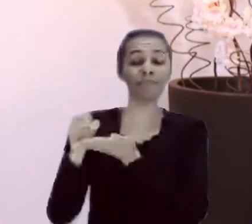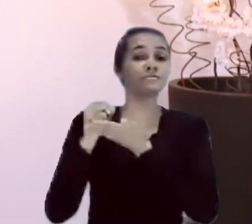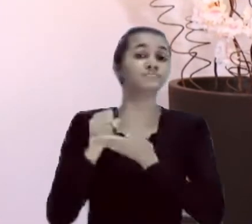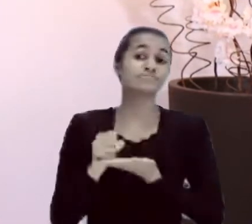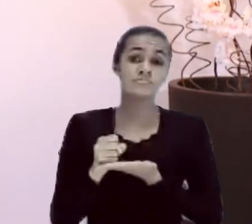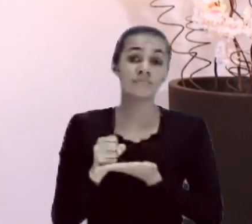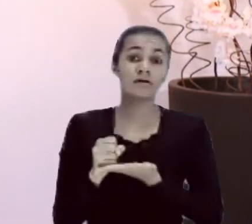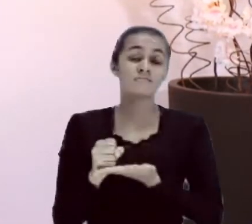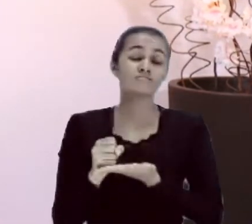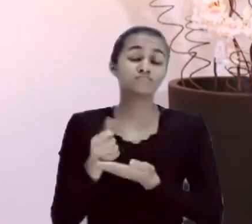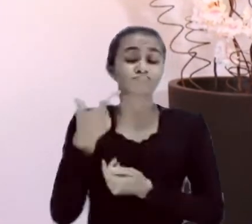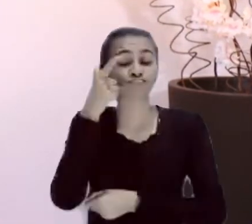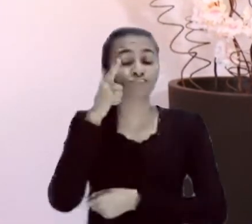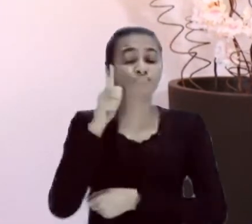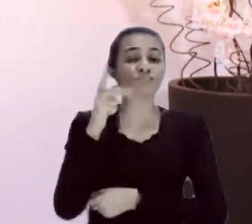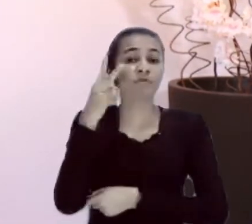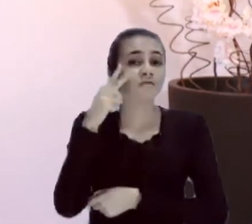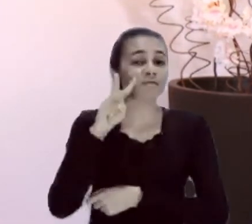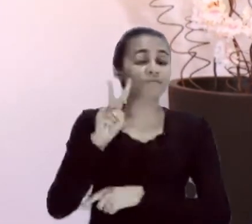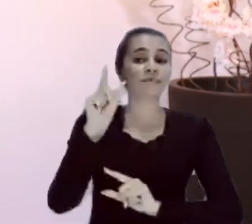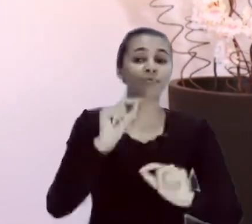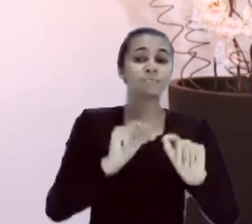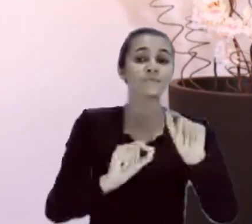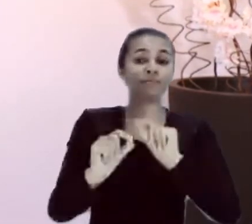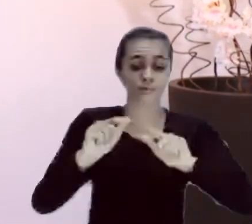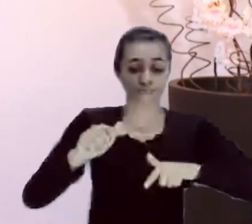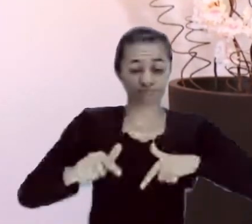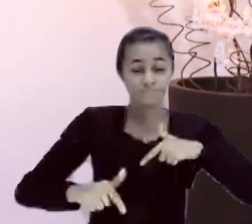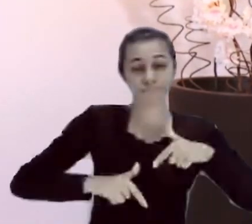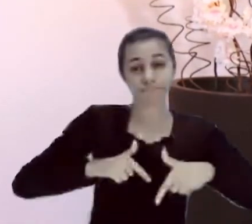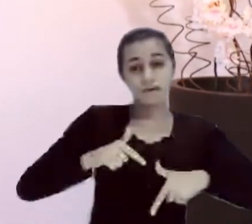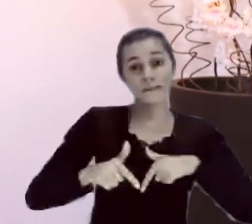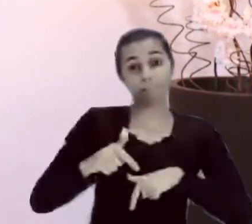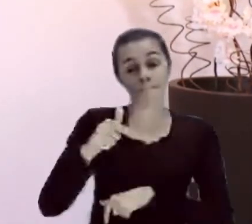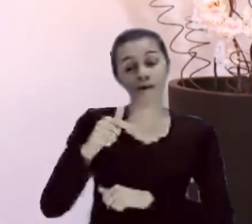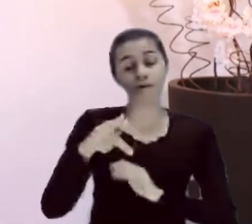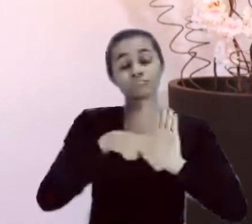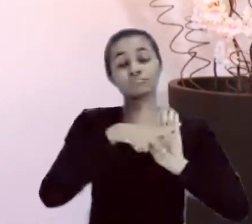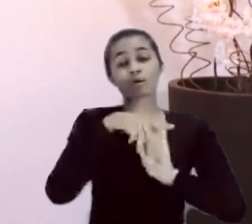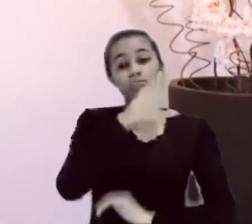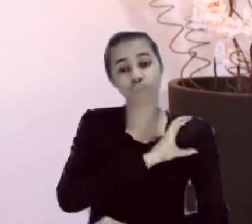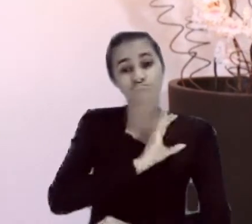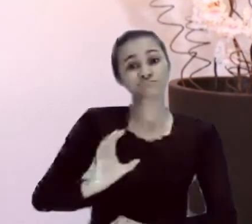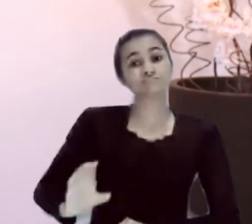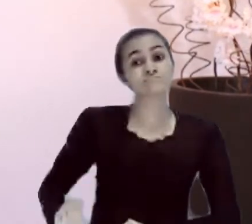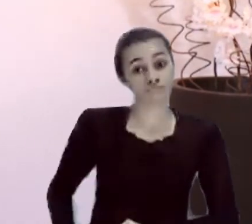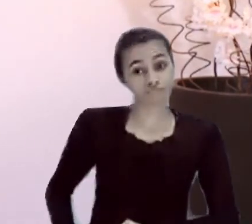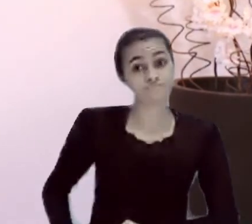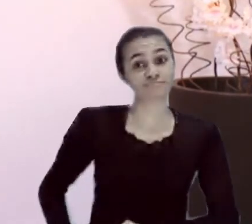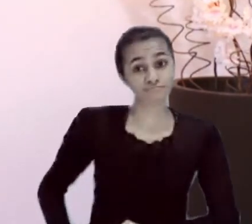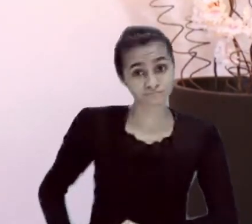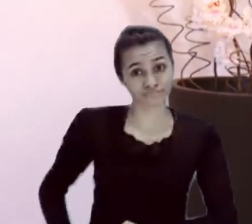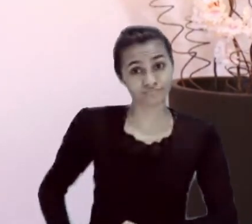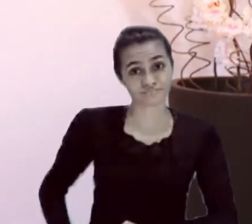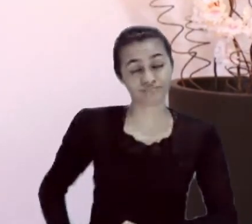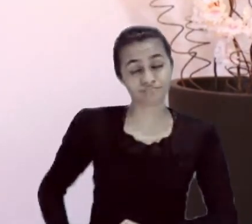ver a obra de Cristo sendo realizada na vida das pessoas através do trabalho de assistência social.